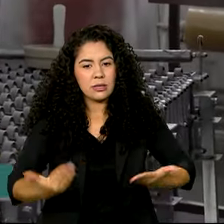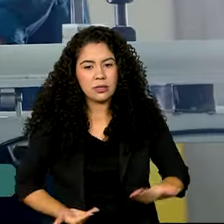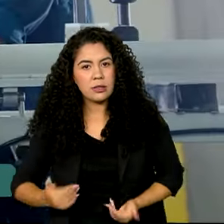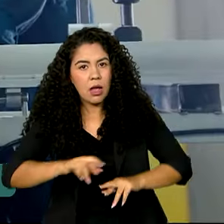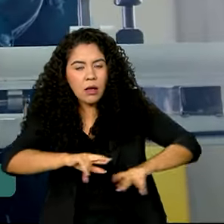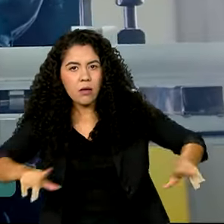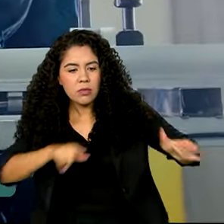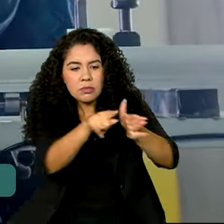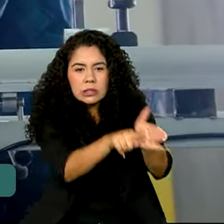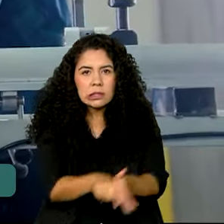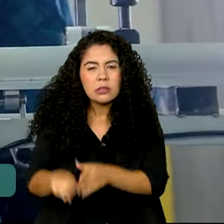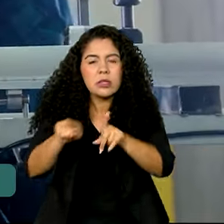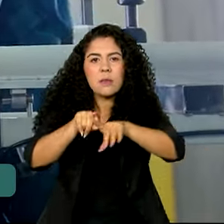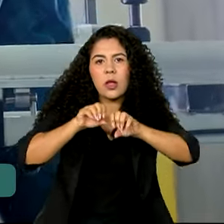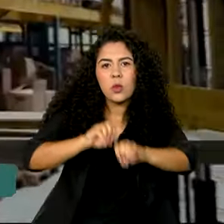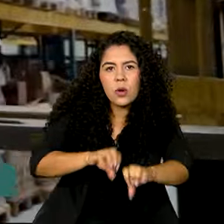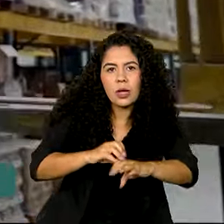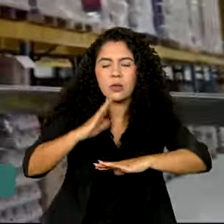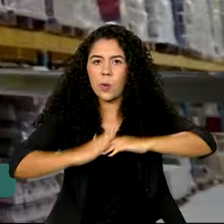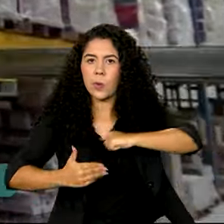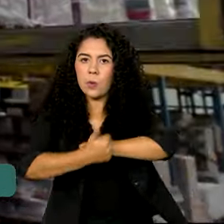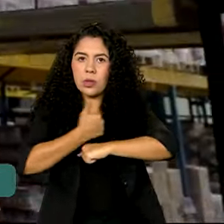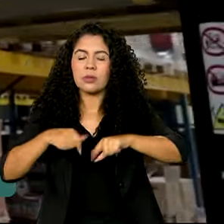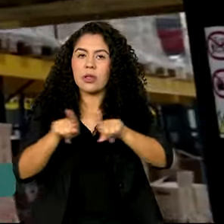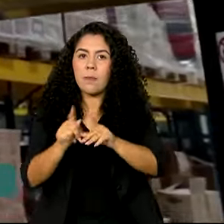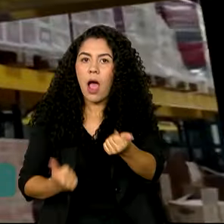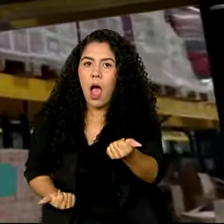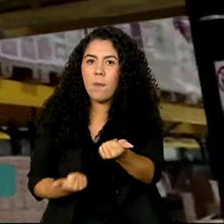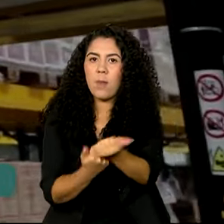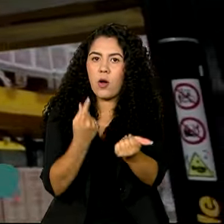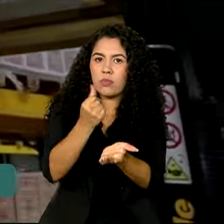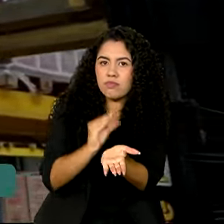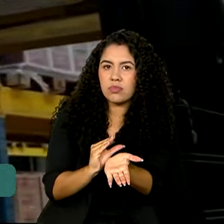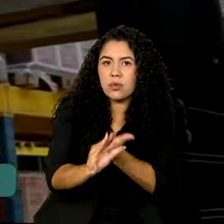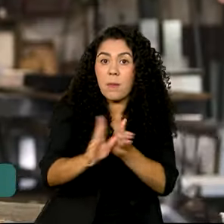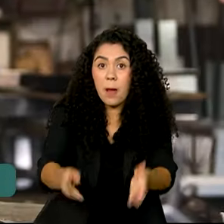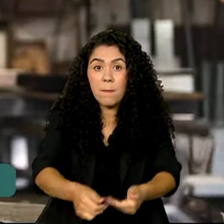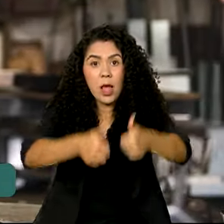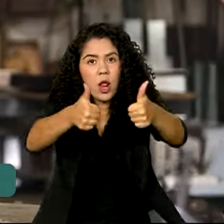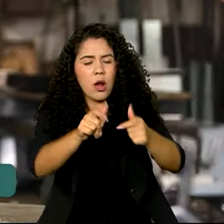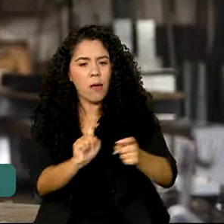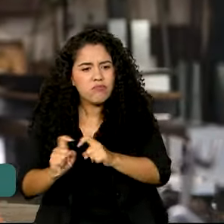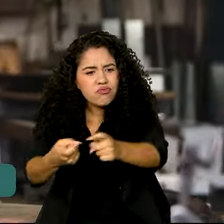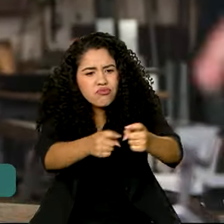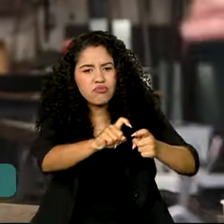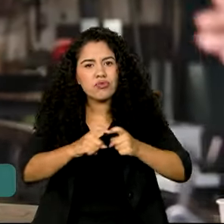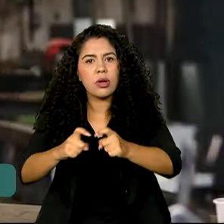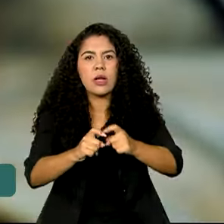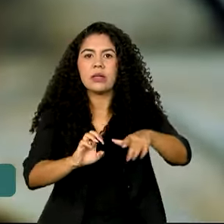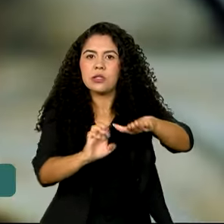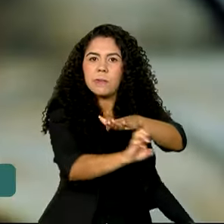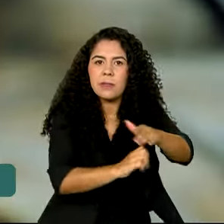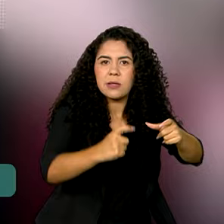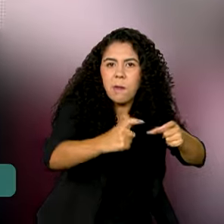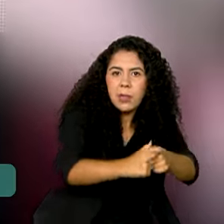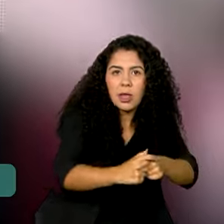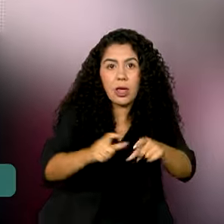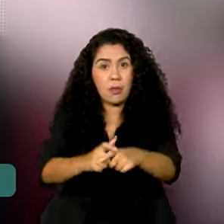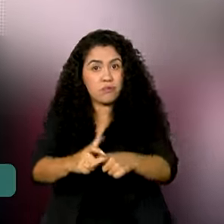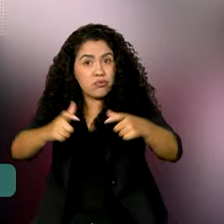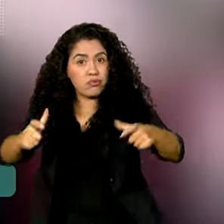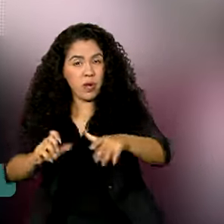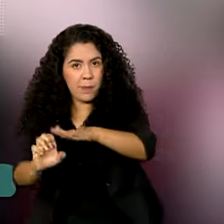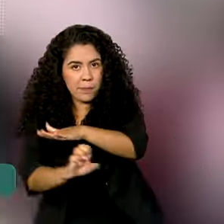consultoria, educação profissional e apoio financeiro para melhorar a gestão de pequenas e médias indústrias. Como